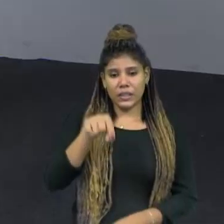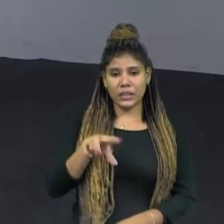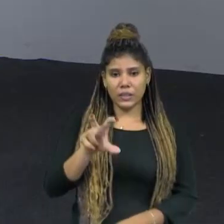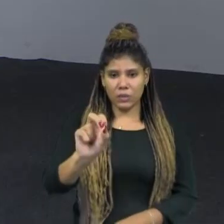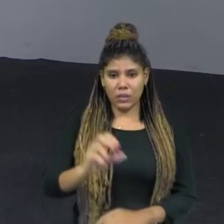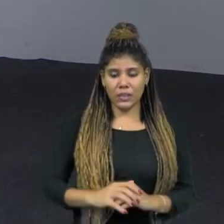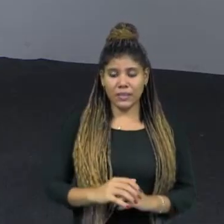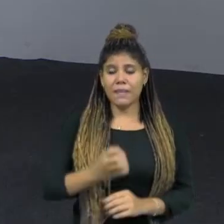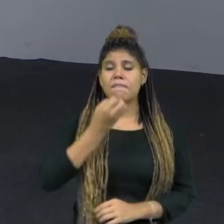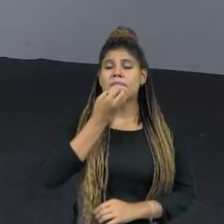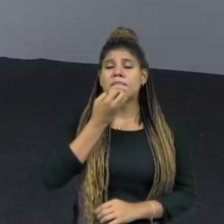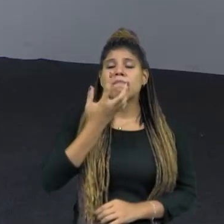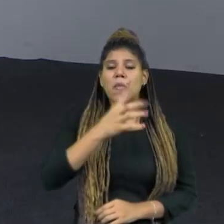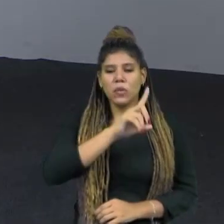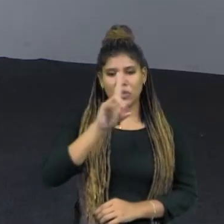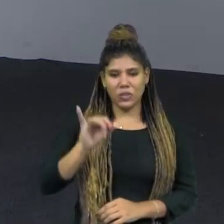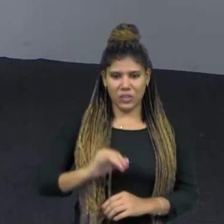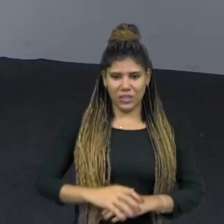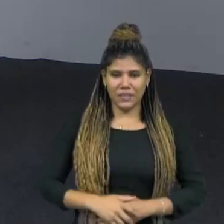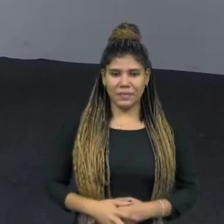um ótimo dia e até amanhã.